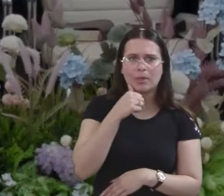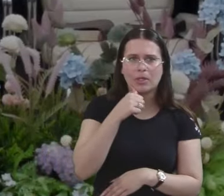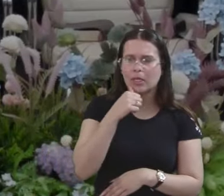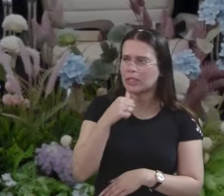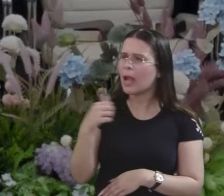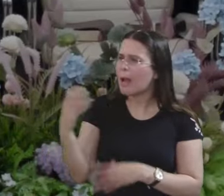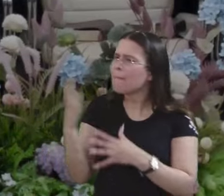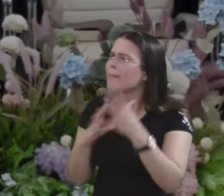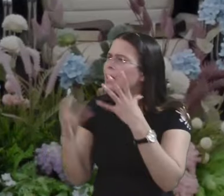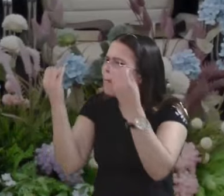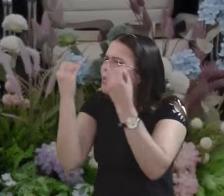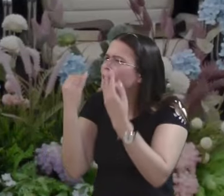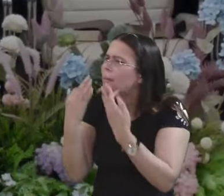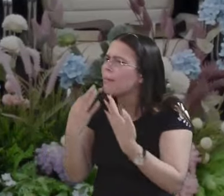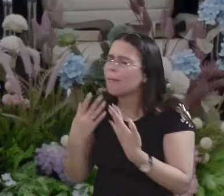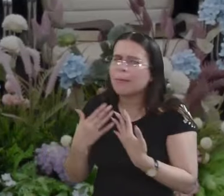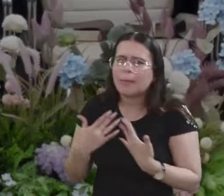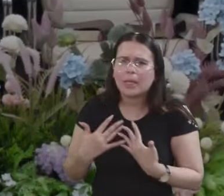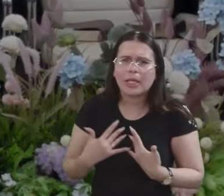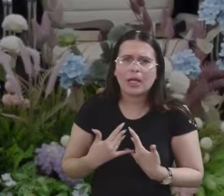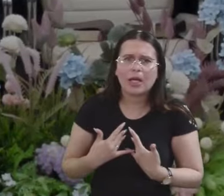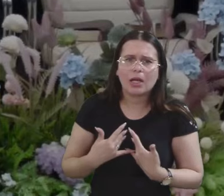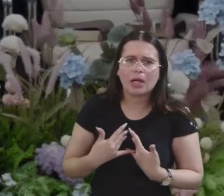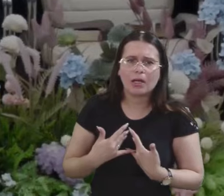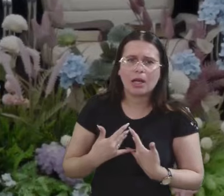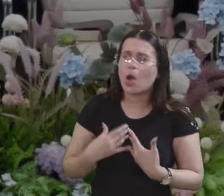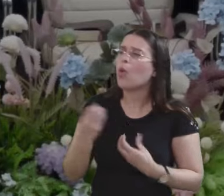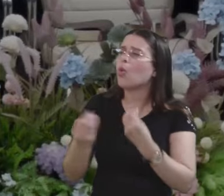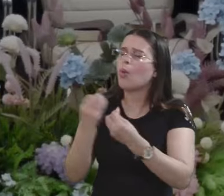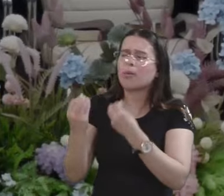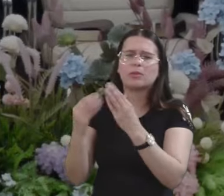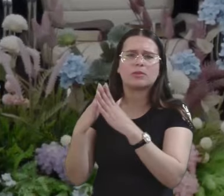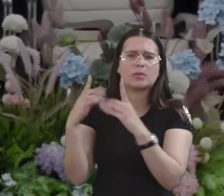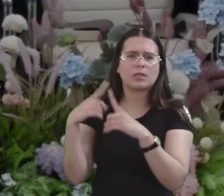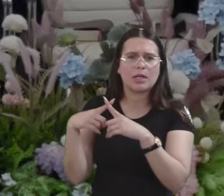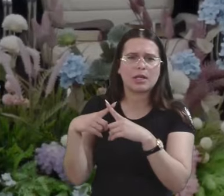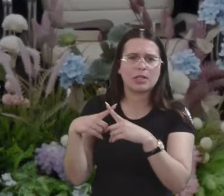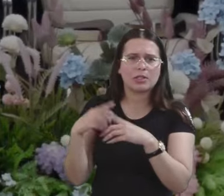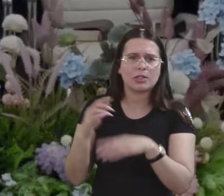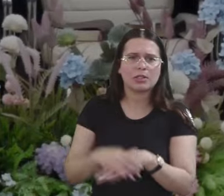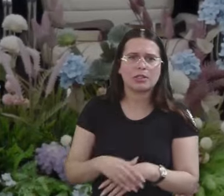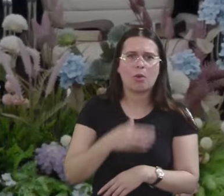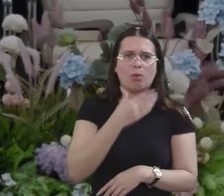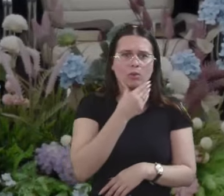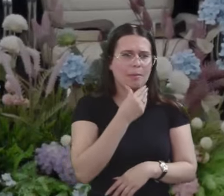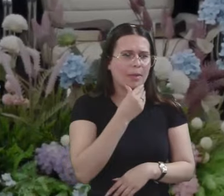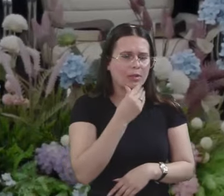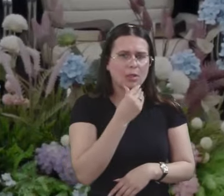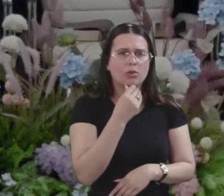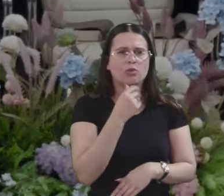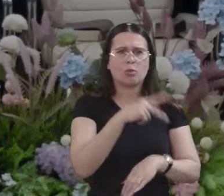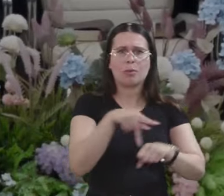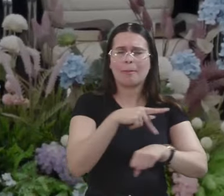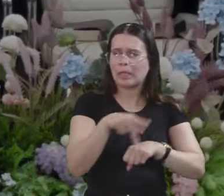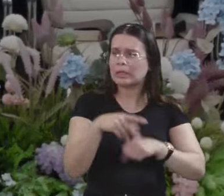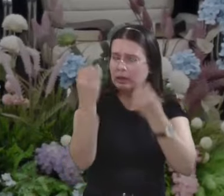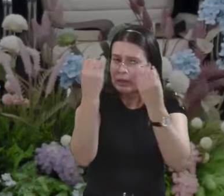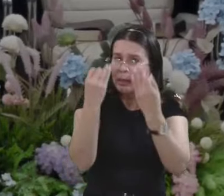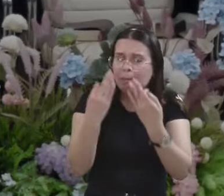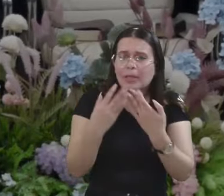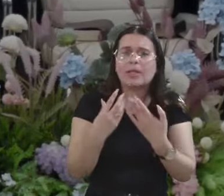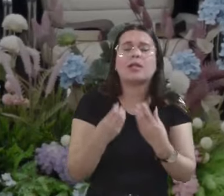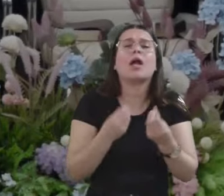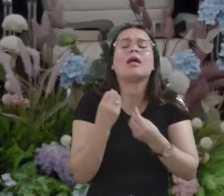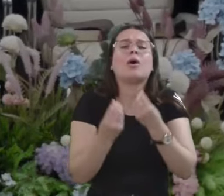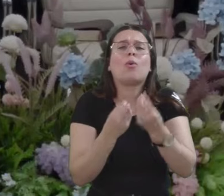vocês nunca ouviram falar? Não ouvimos falar, não ouvimos. Os meninos de outro país, da Turquia, de não sei, conta para nós o que é